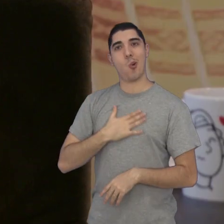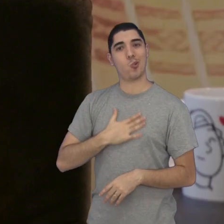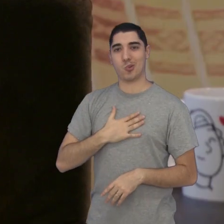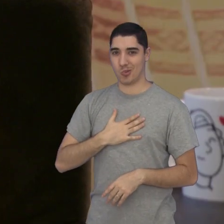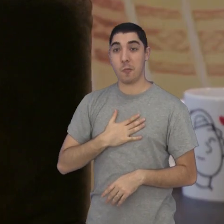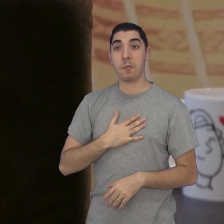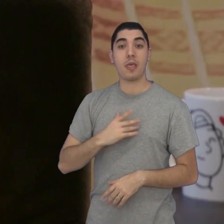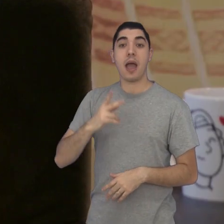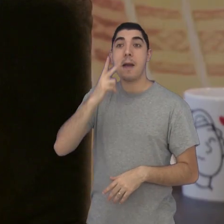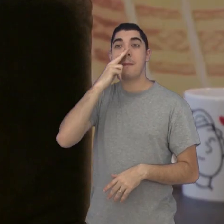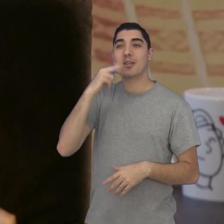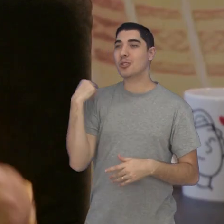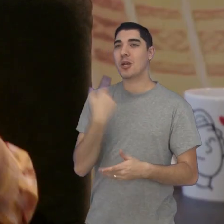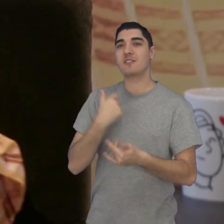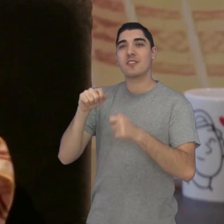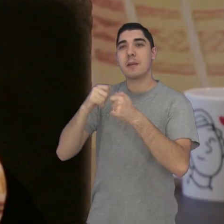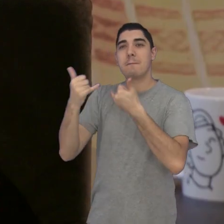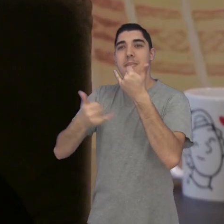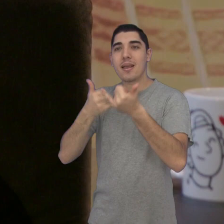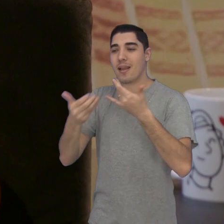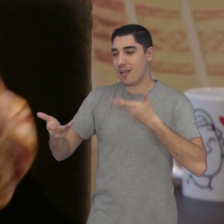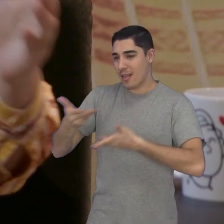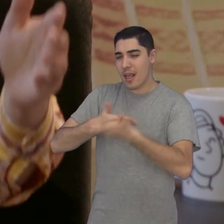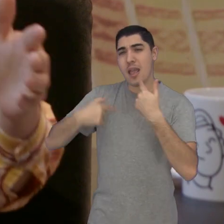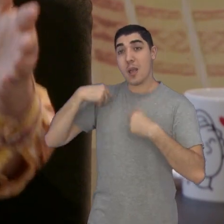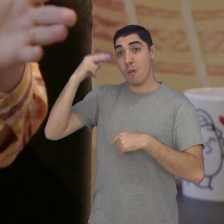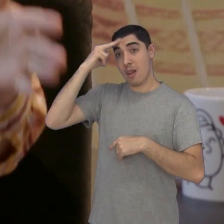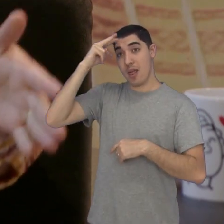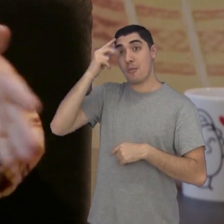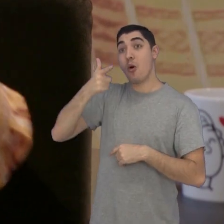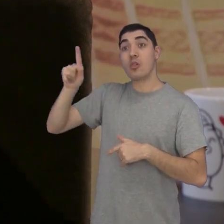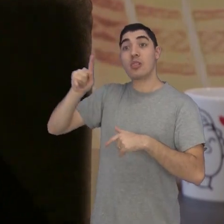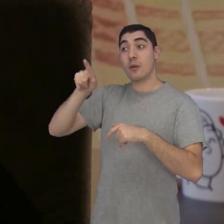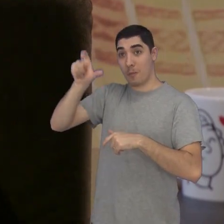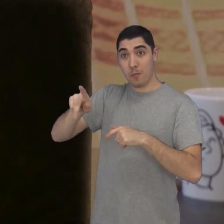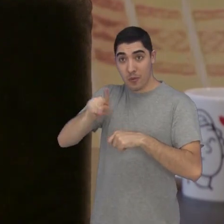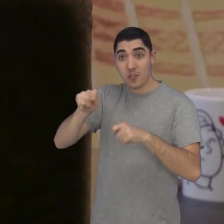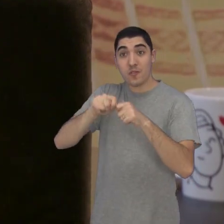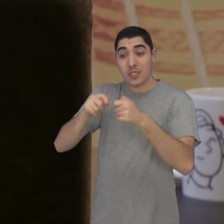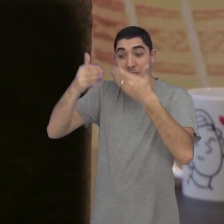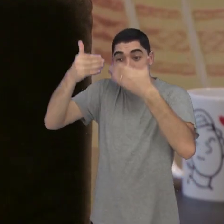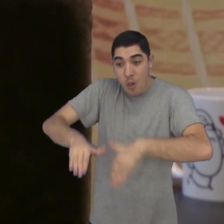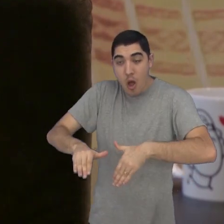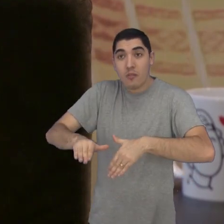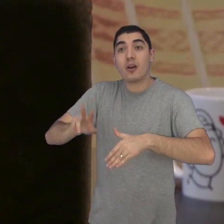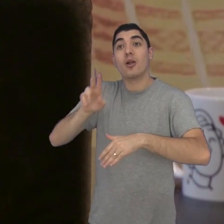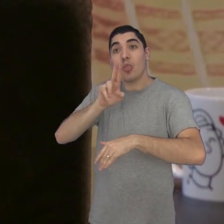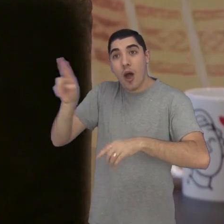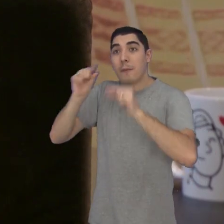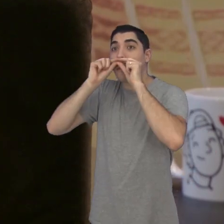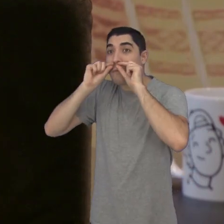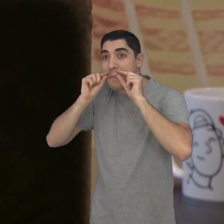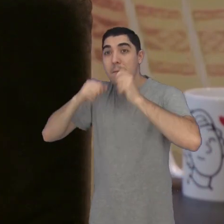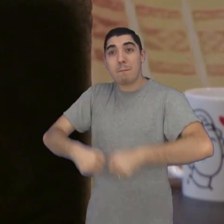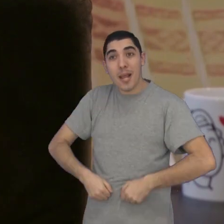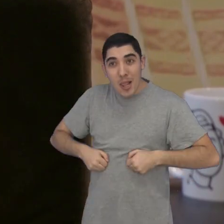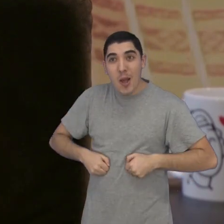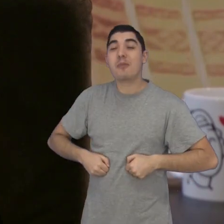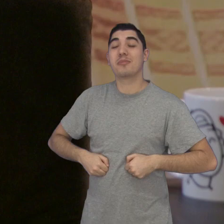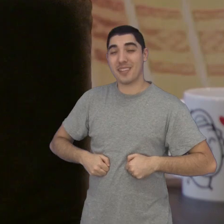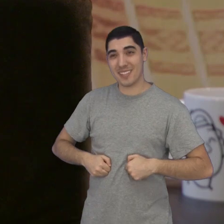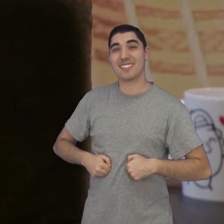deles. E aí acabava criando gincana. Eu lembro que uma vez fizeram uma prova para falar do Mazzaropi na minha sala. Então era um